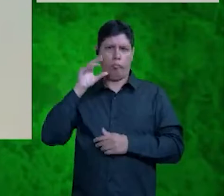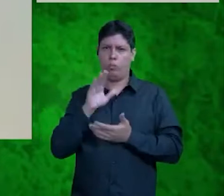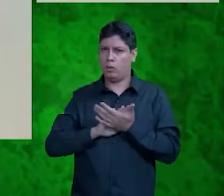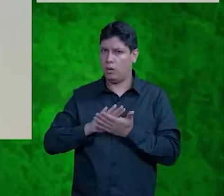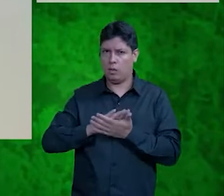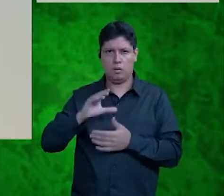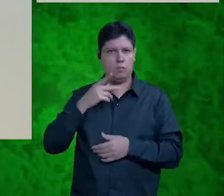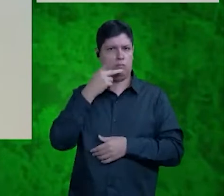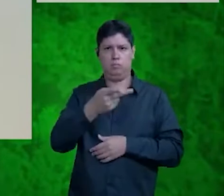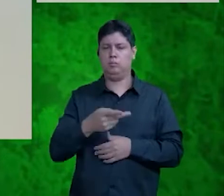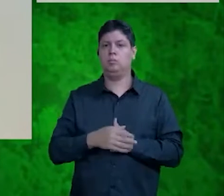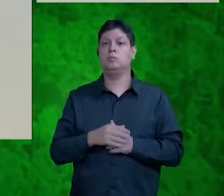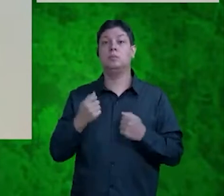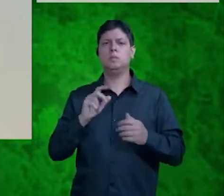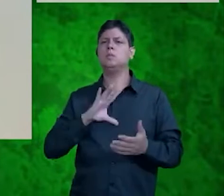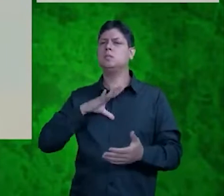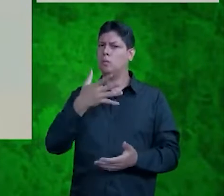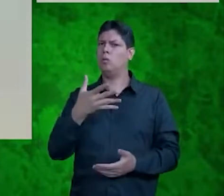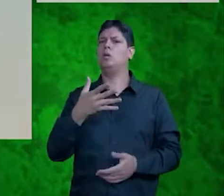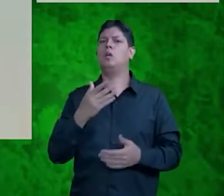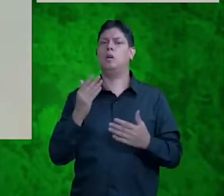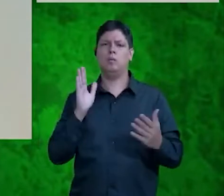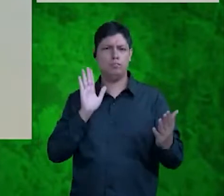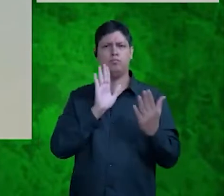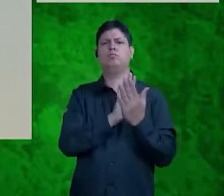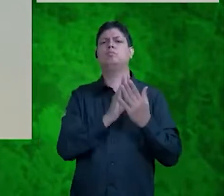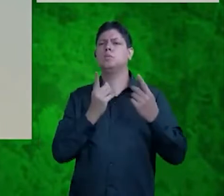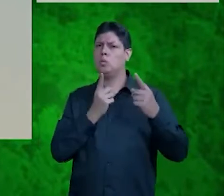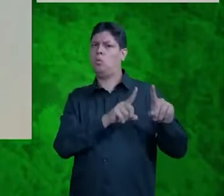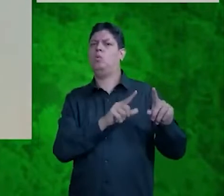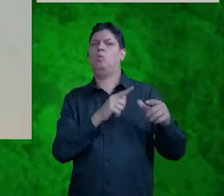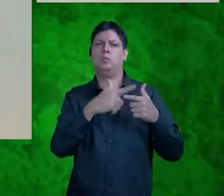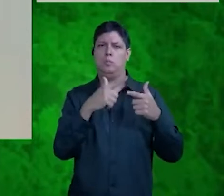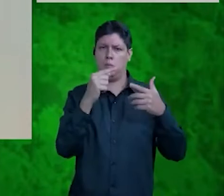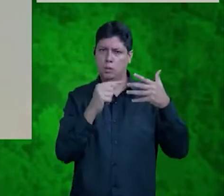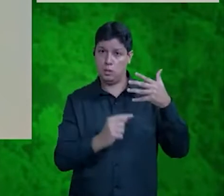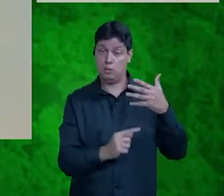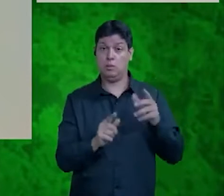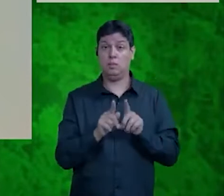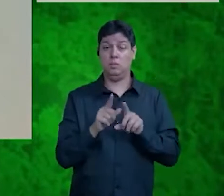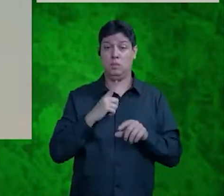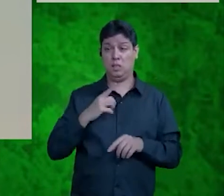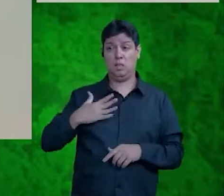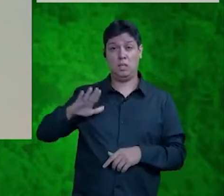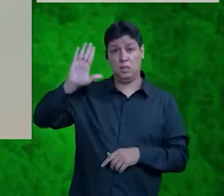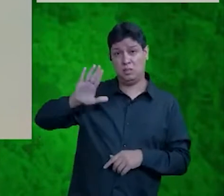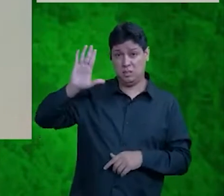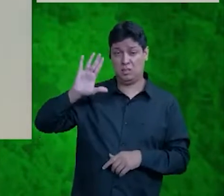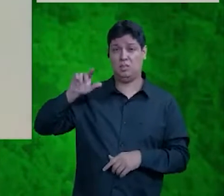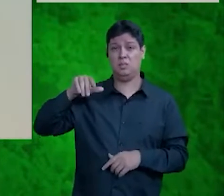tudo que está acontecendo e os candidatos que estão liderando as pesquisas nos distraindo